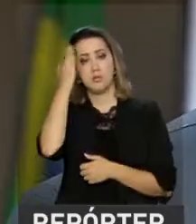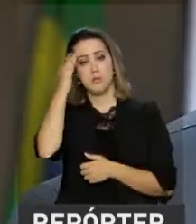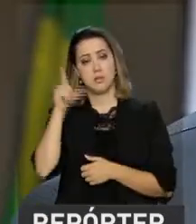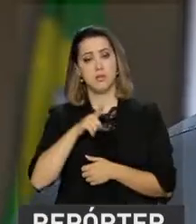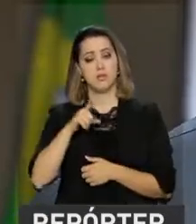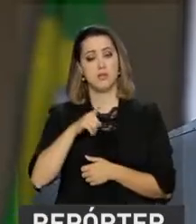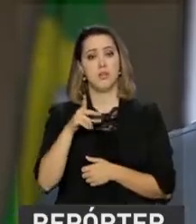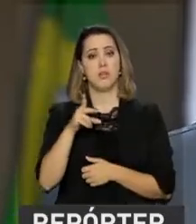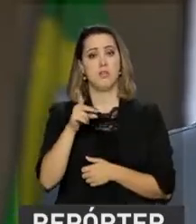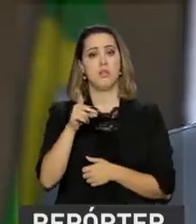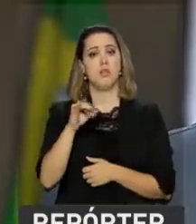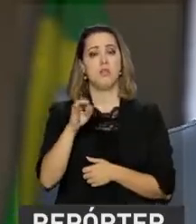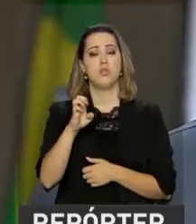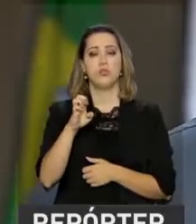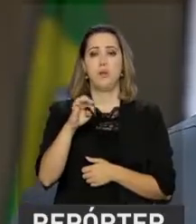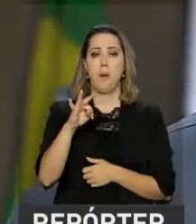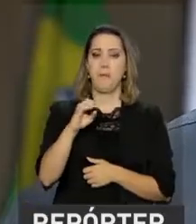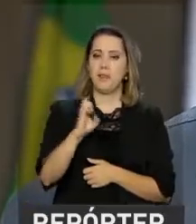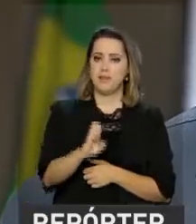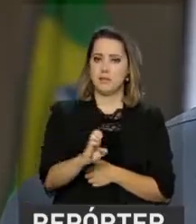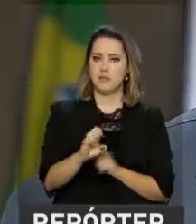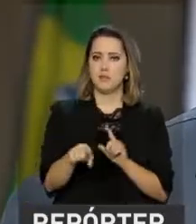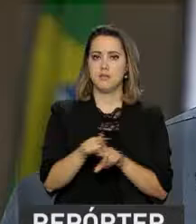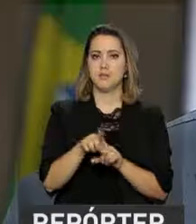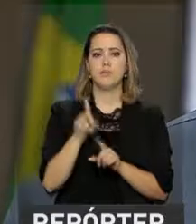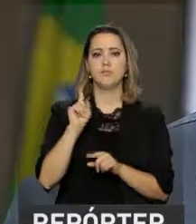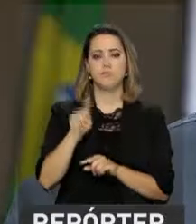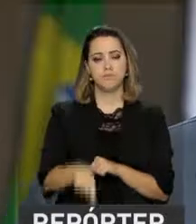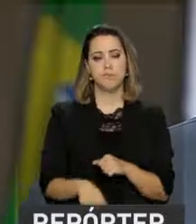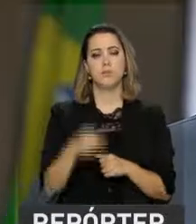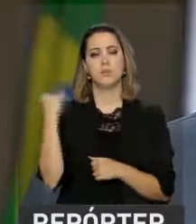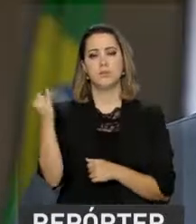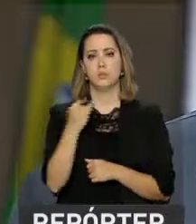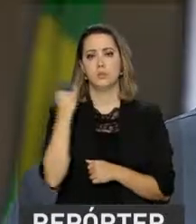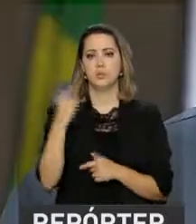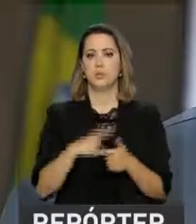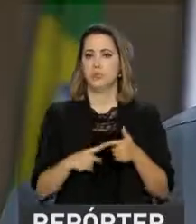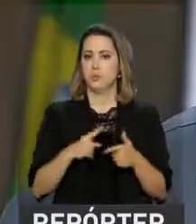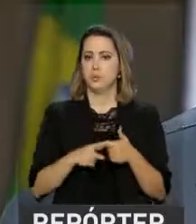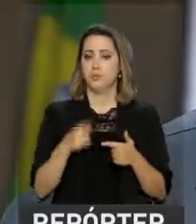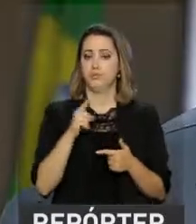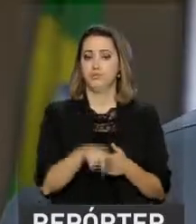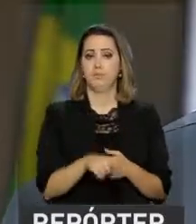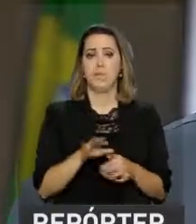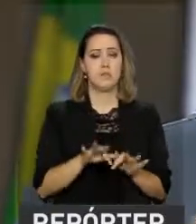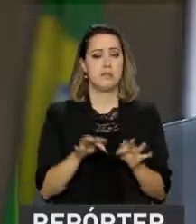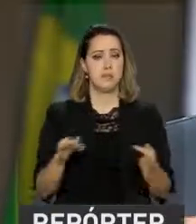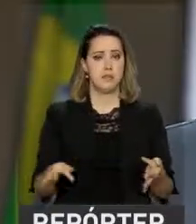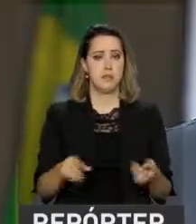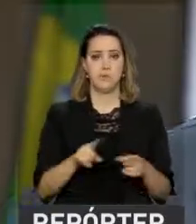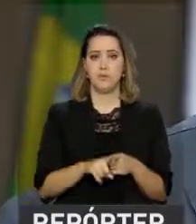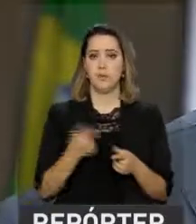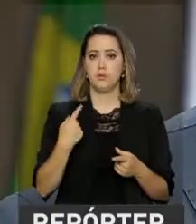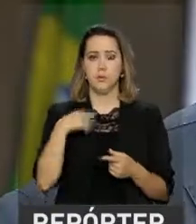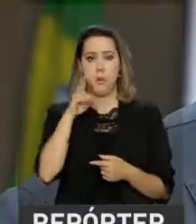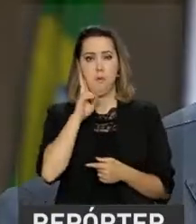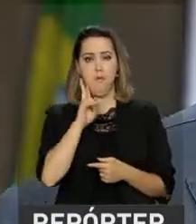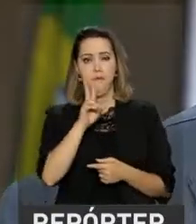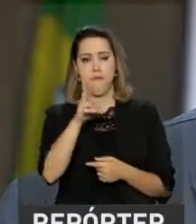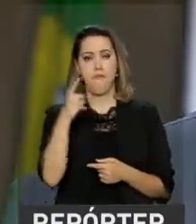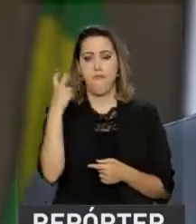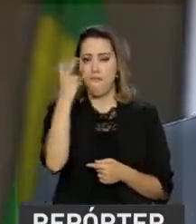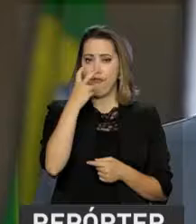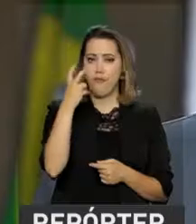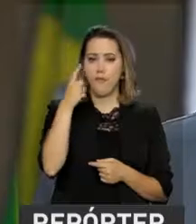que depois pode ser causa importante as doenças cardiovasculares então são coisas simples um exame de fundo de olho